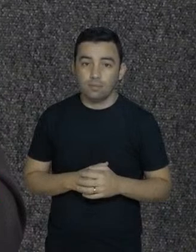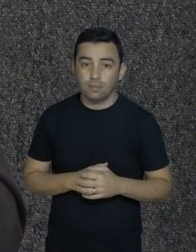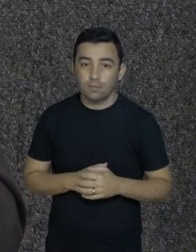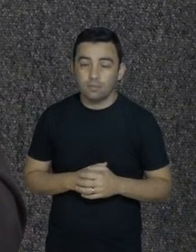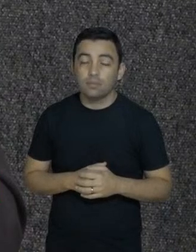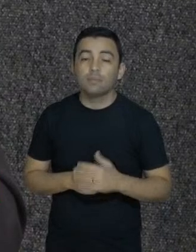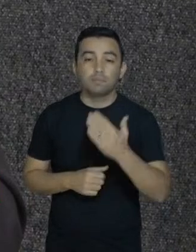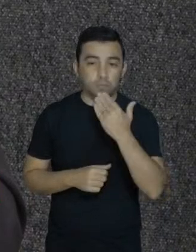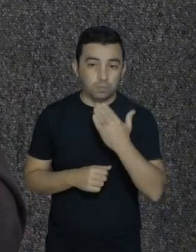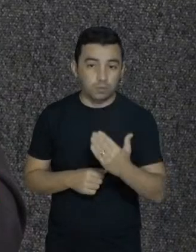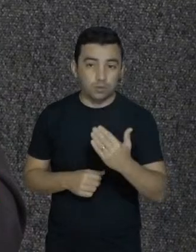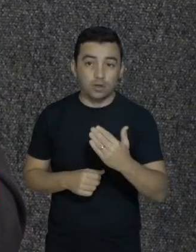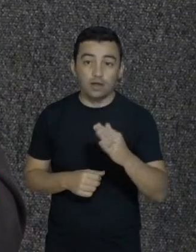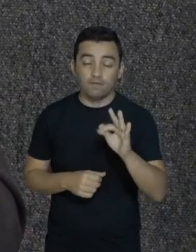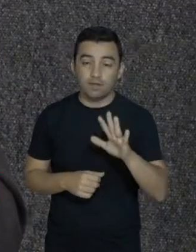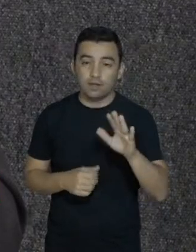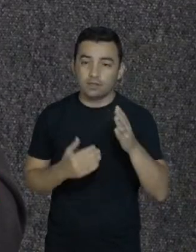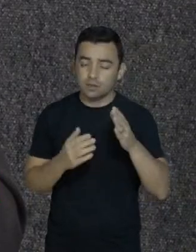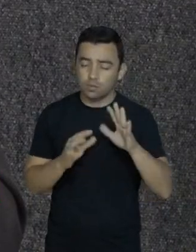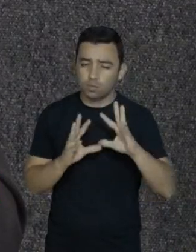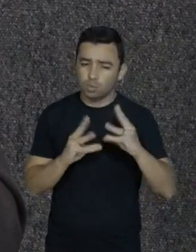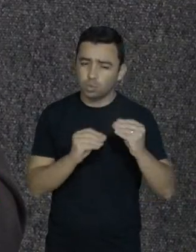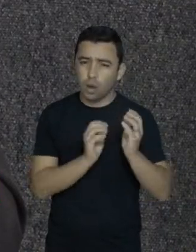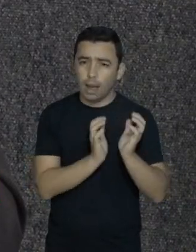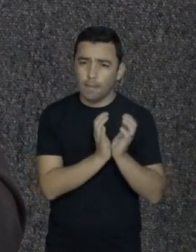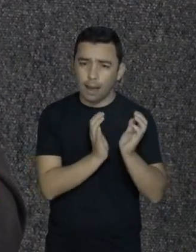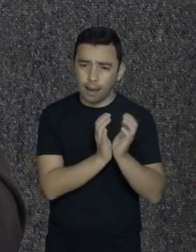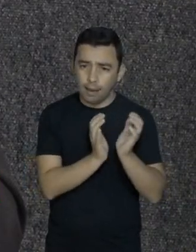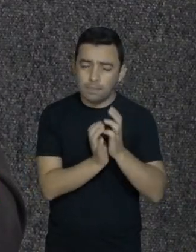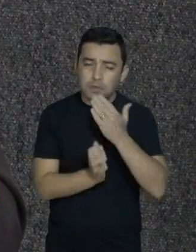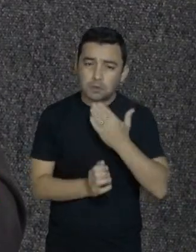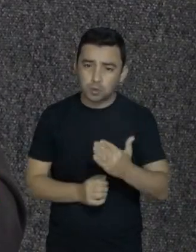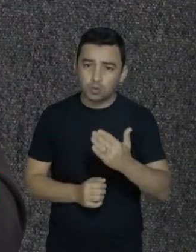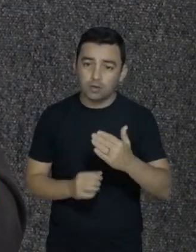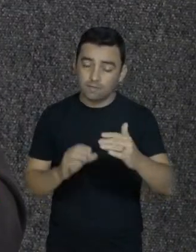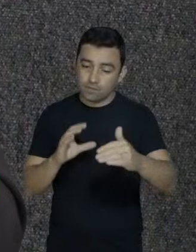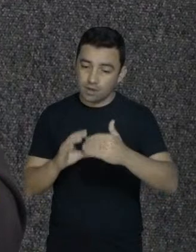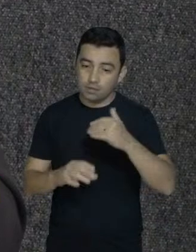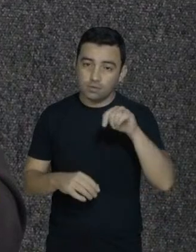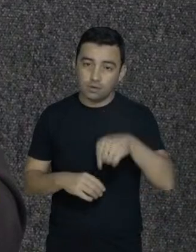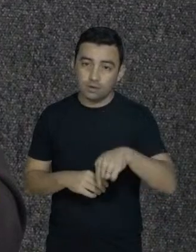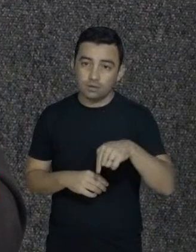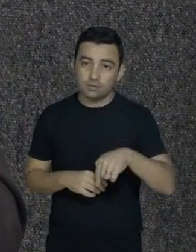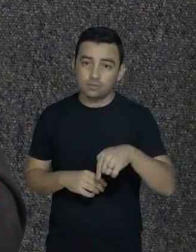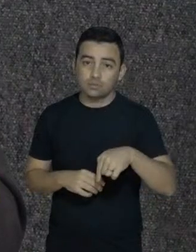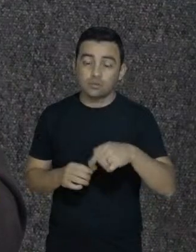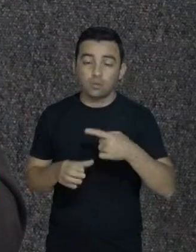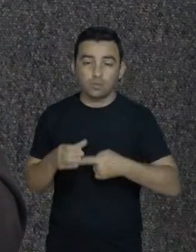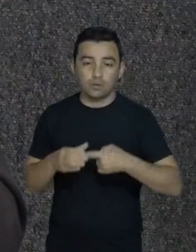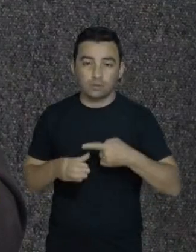solicitado pela federação das apaes e encaminhado a essa comissão